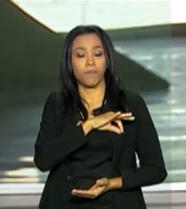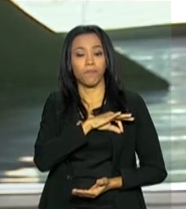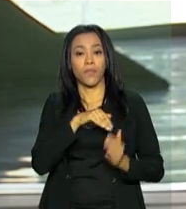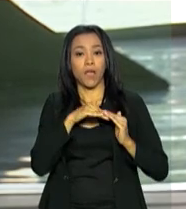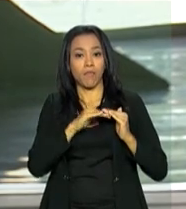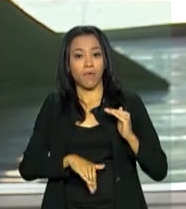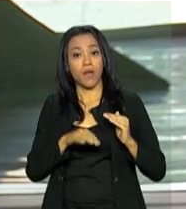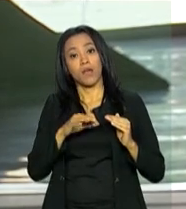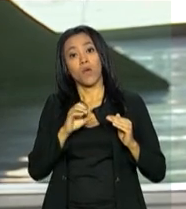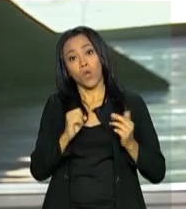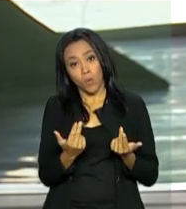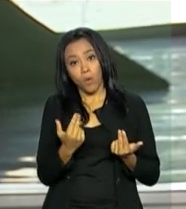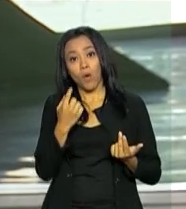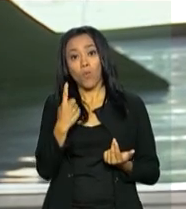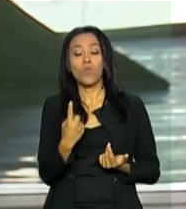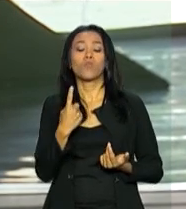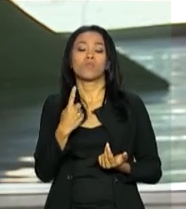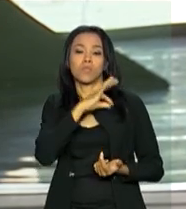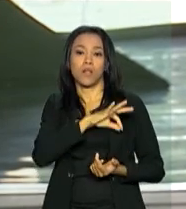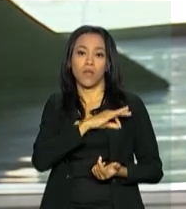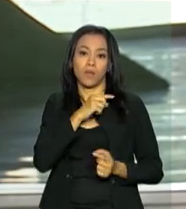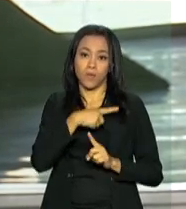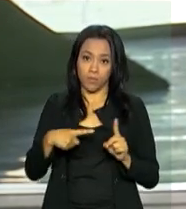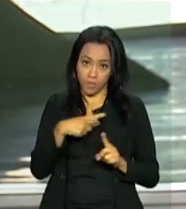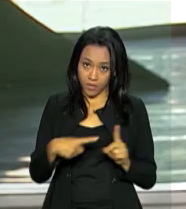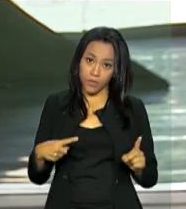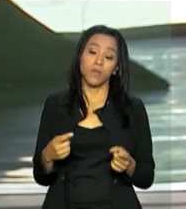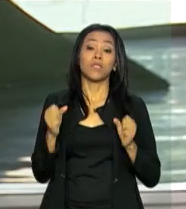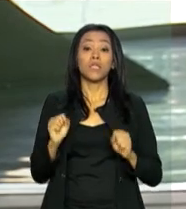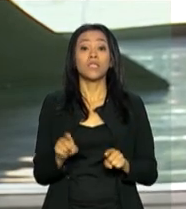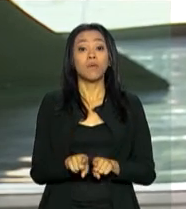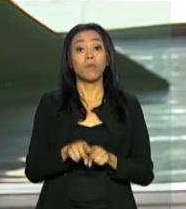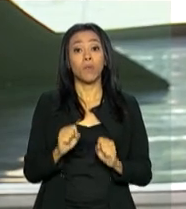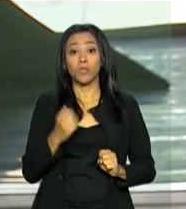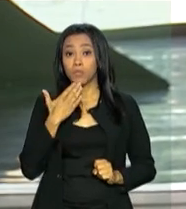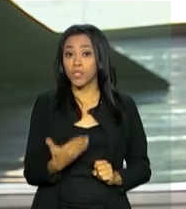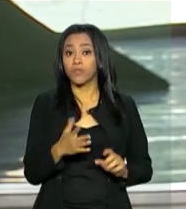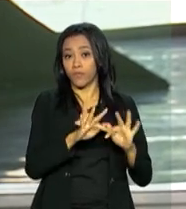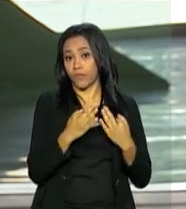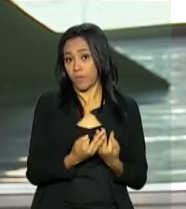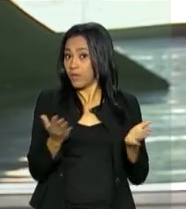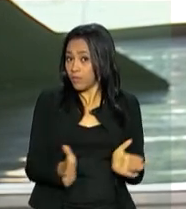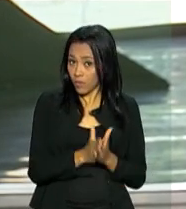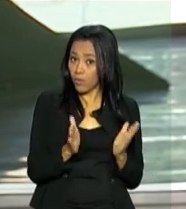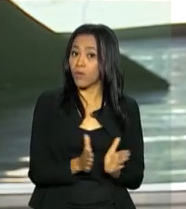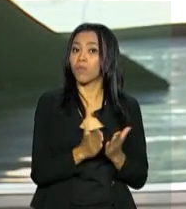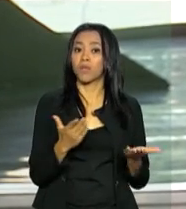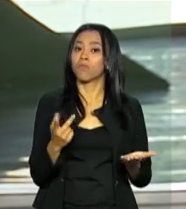a um salário mínimo e meio também podem pedir isenção os membros de famílias de baixa renda